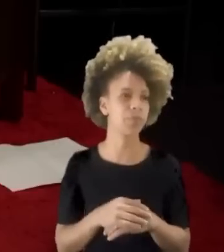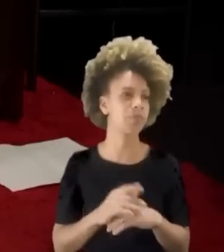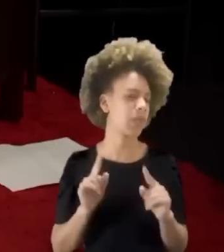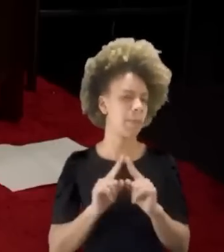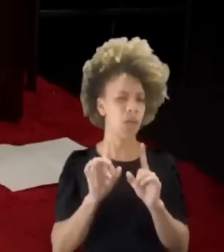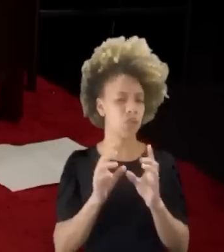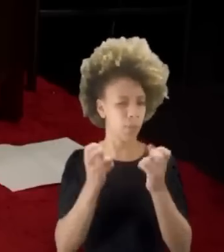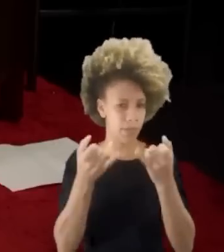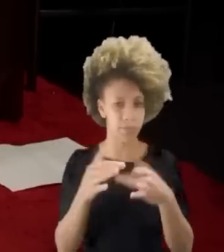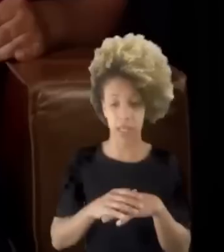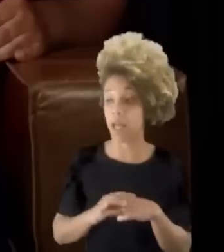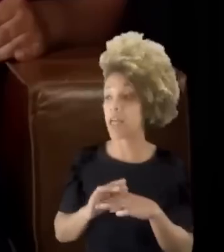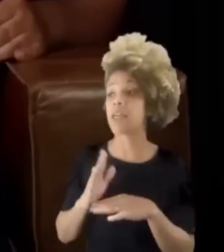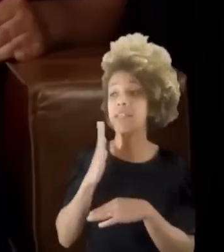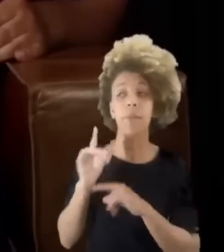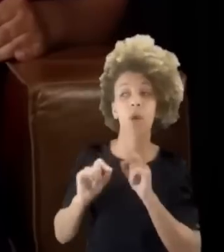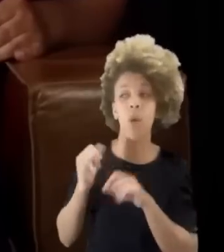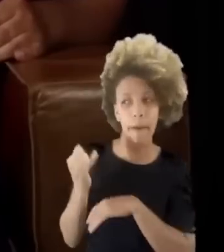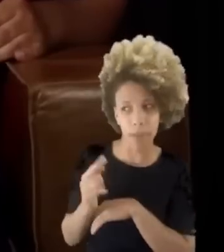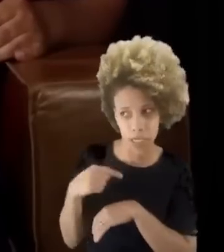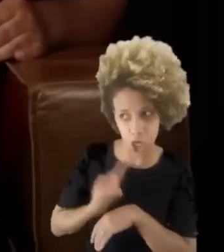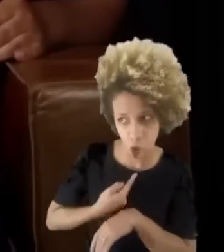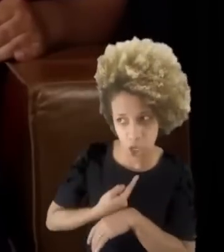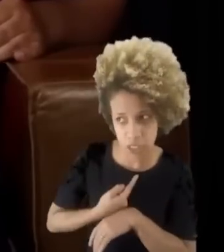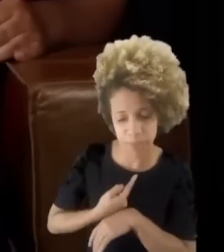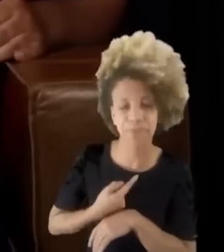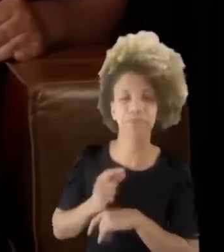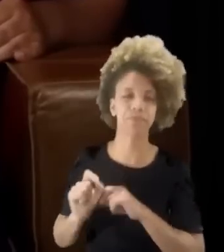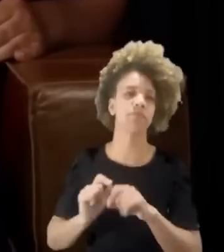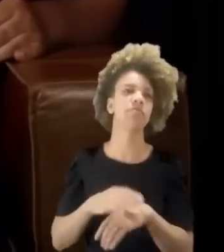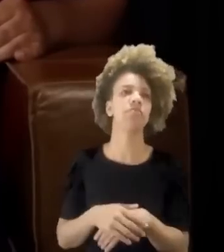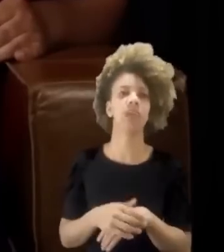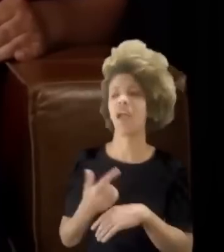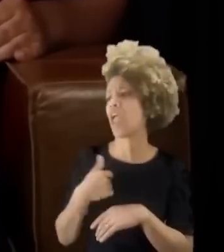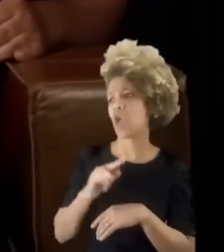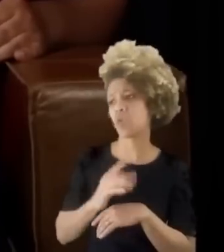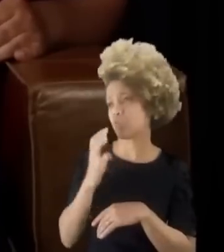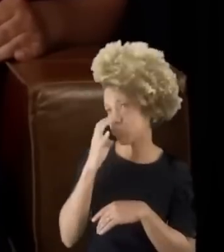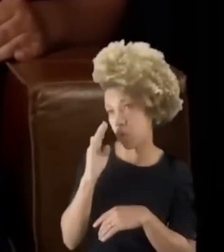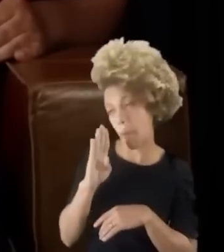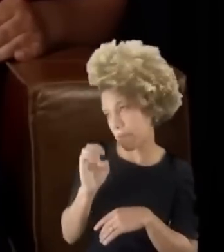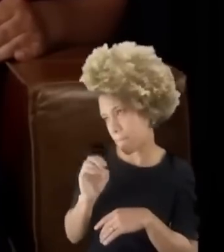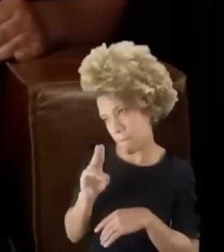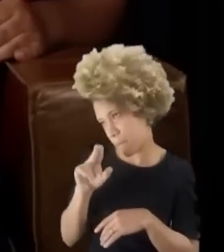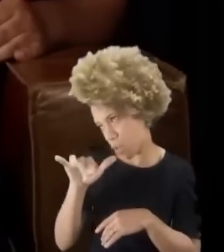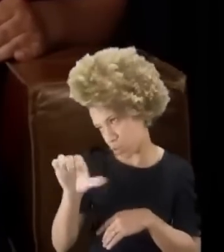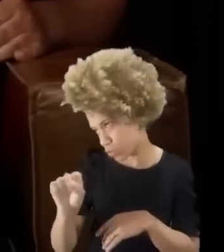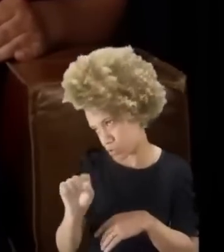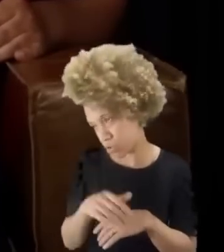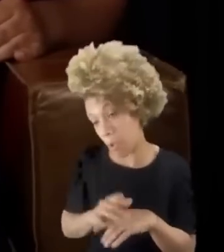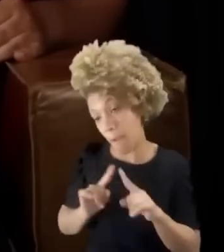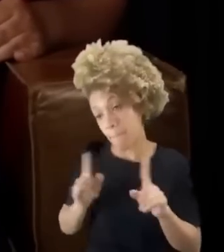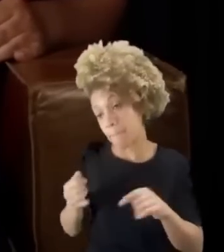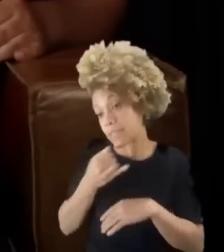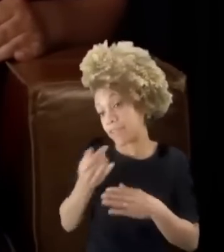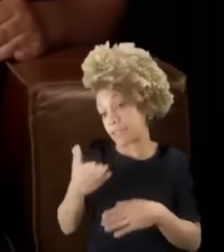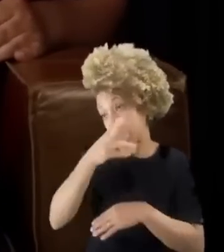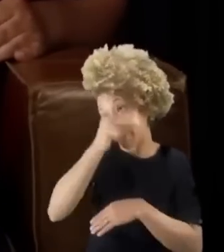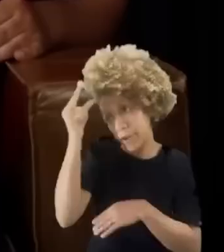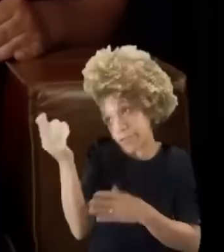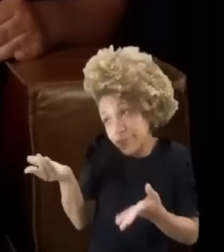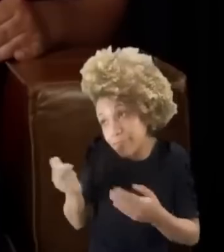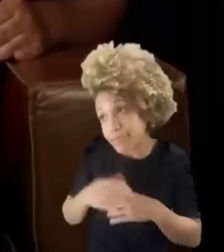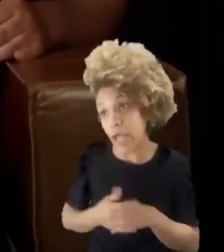aquele lá só para concluir isso aí sabe qual que é a merda Nossa a merda Nossa que é o seguinte ó eu não sou fã do bolo mano não gosto do bolos mas infelizmente